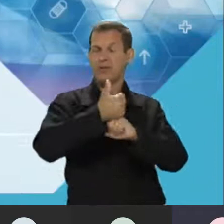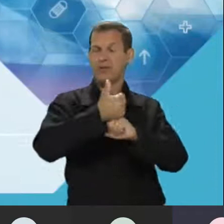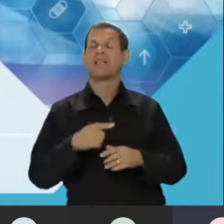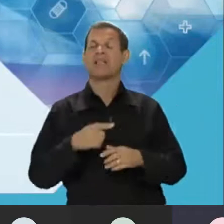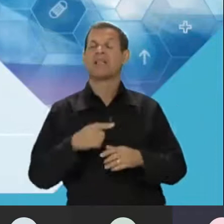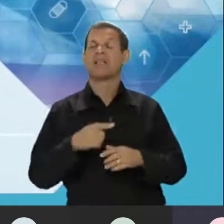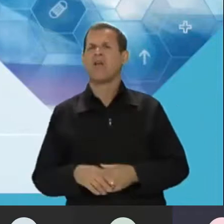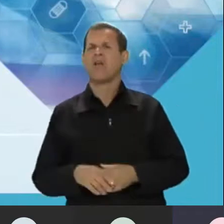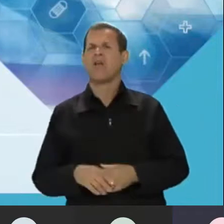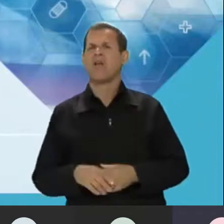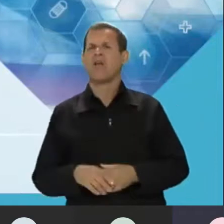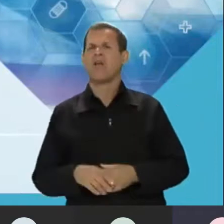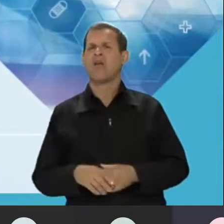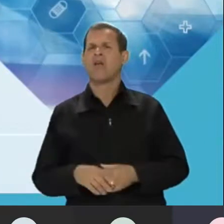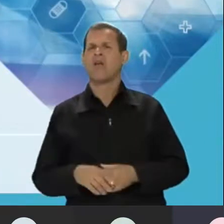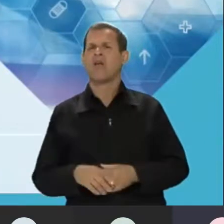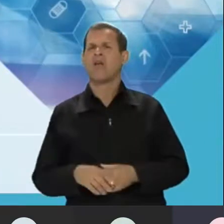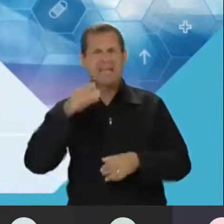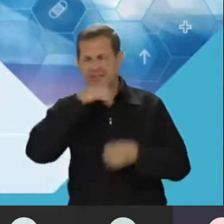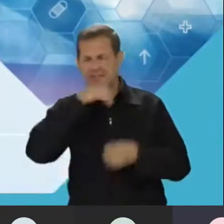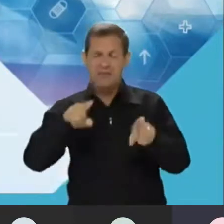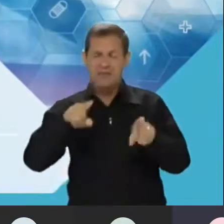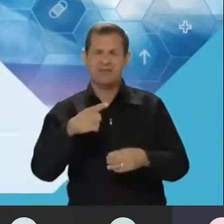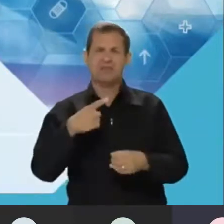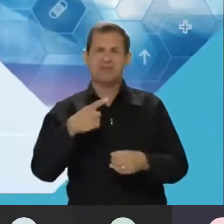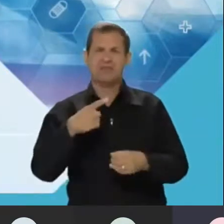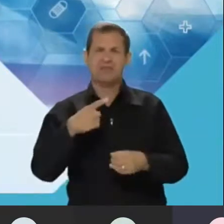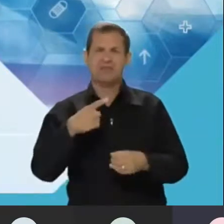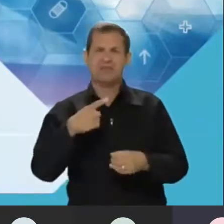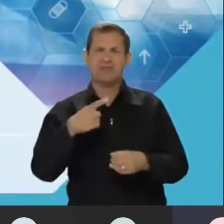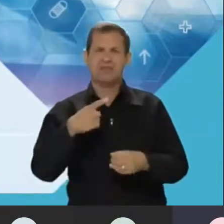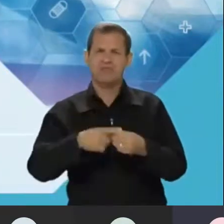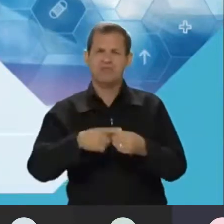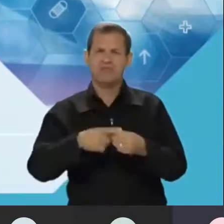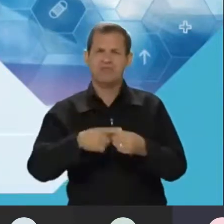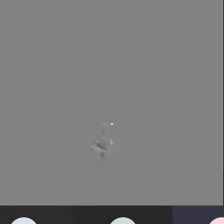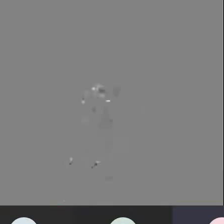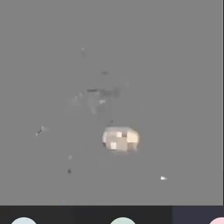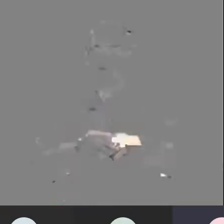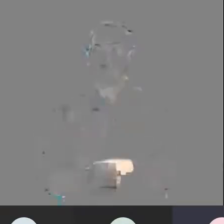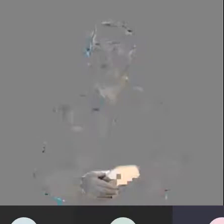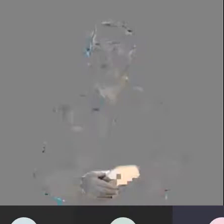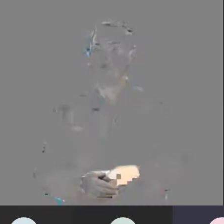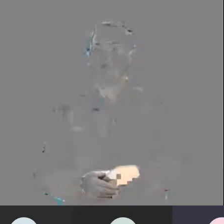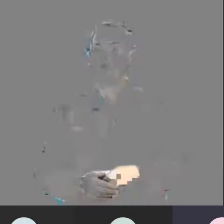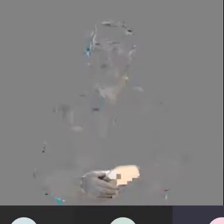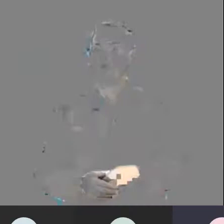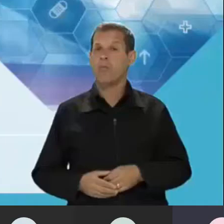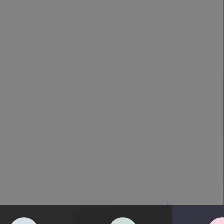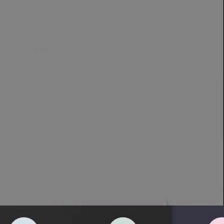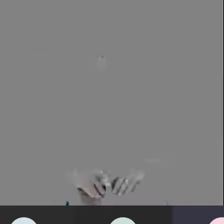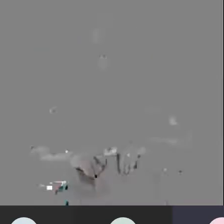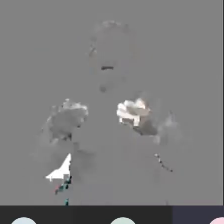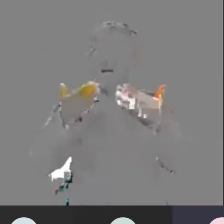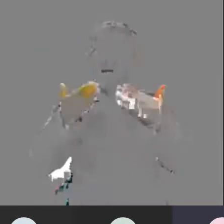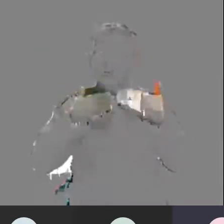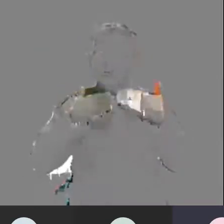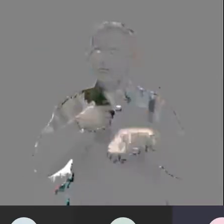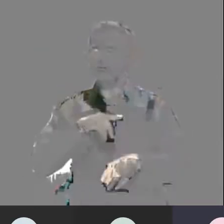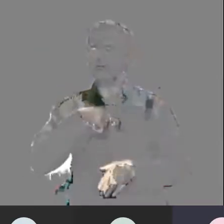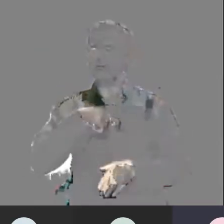cidade quente que precisa resfriar e nós temos a situação de uma cidade fria que precisa aquecer.